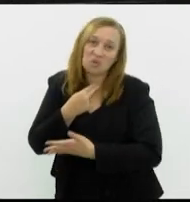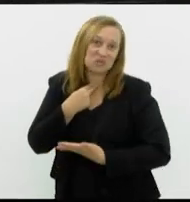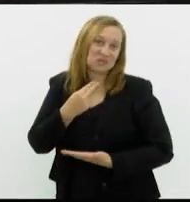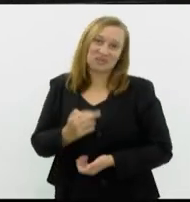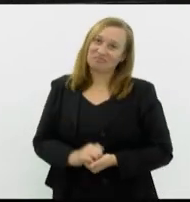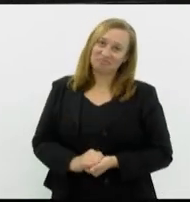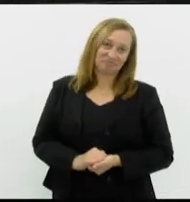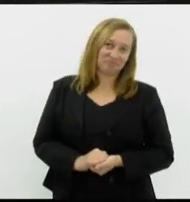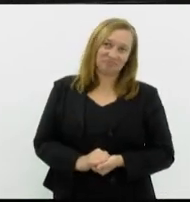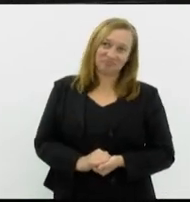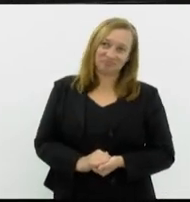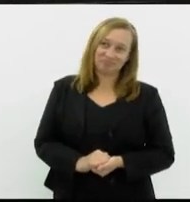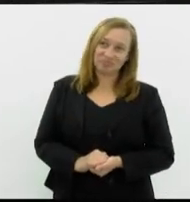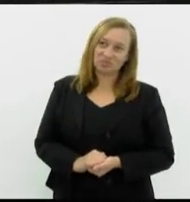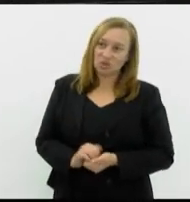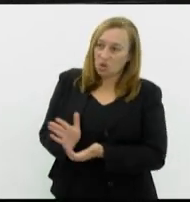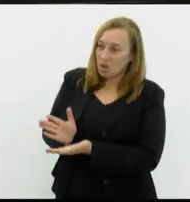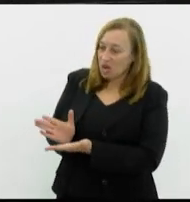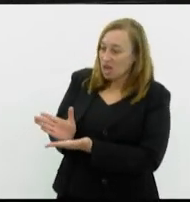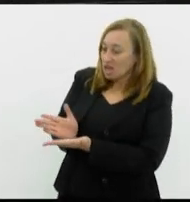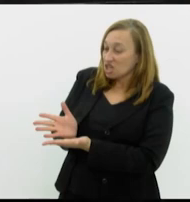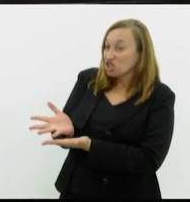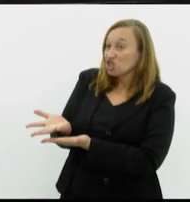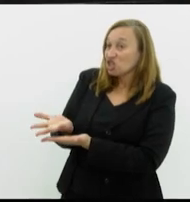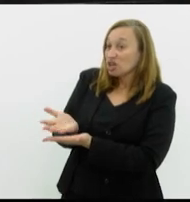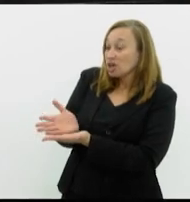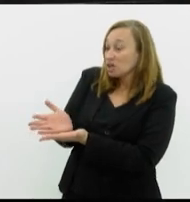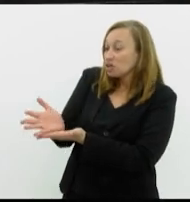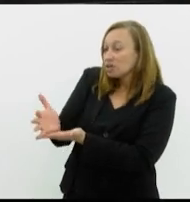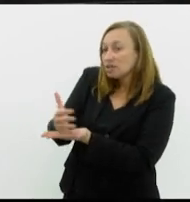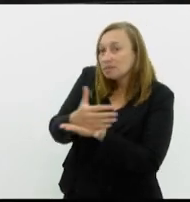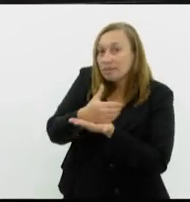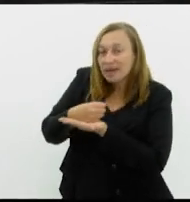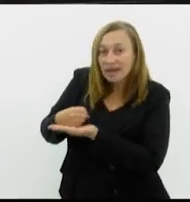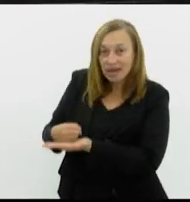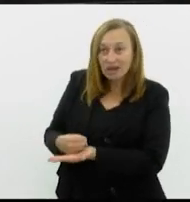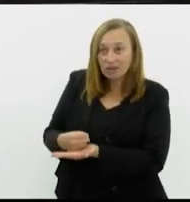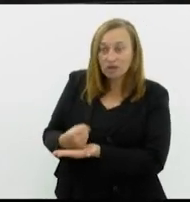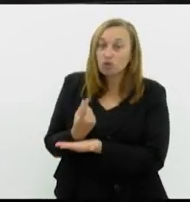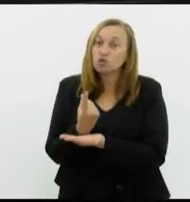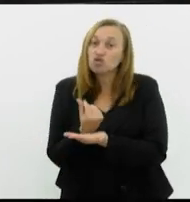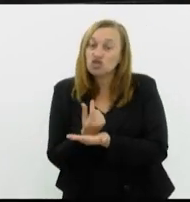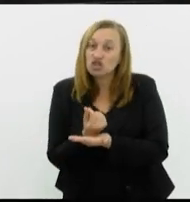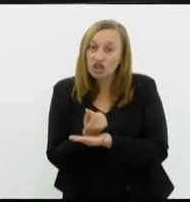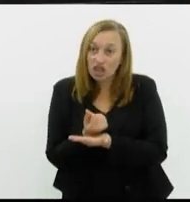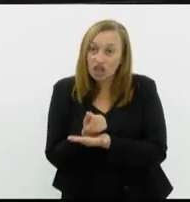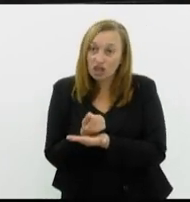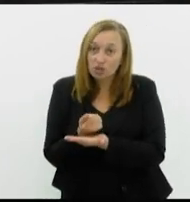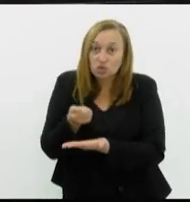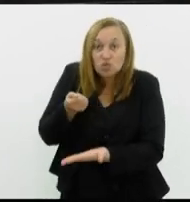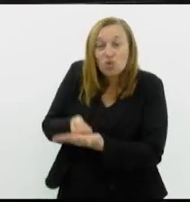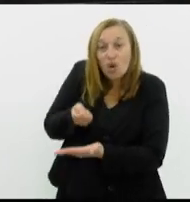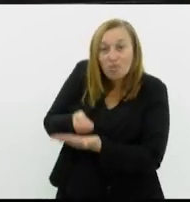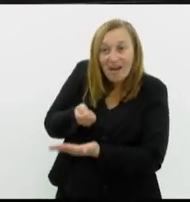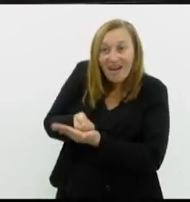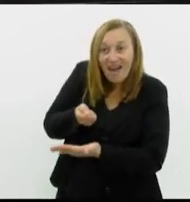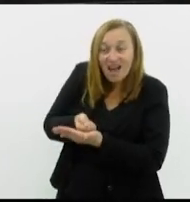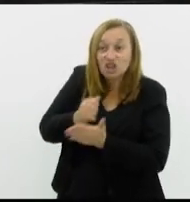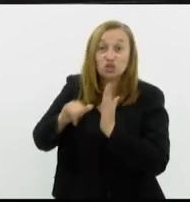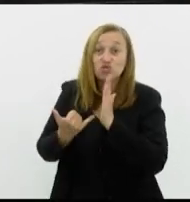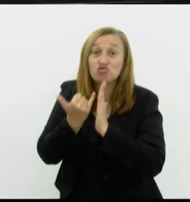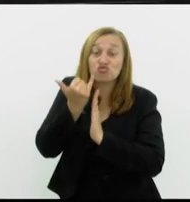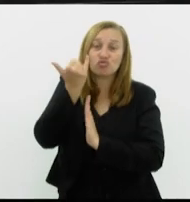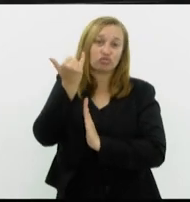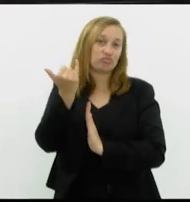alguma, extorquir os estados da federação com juros abusivos.